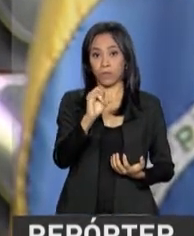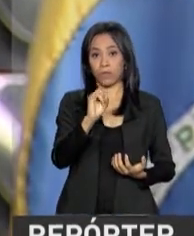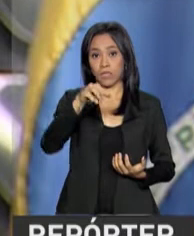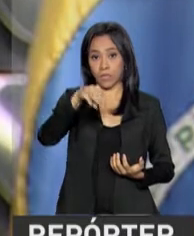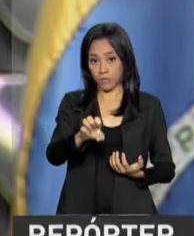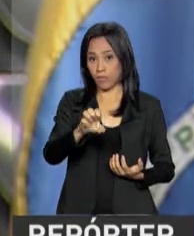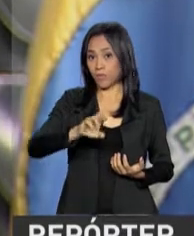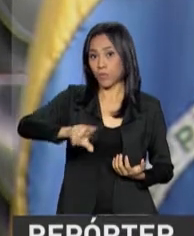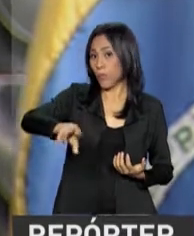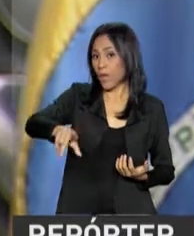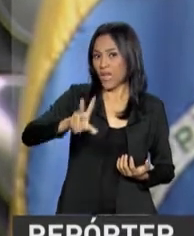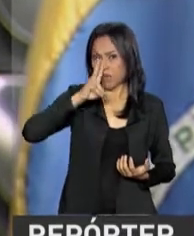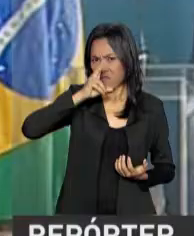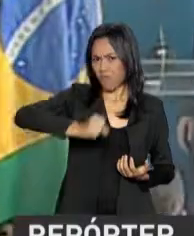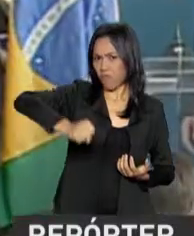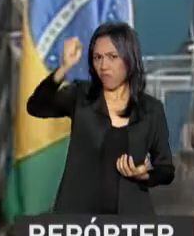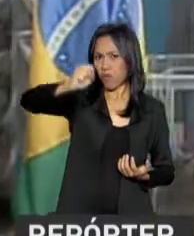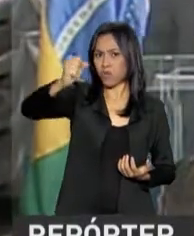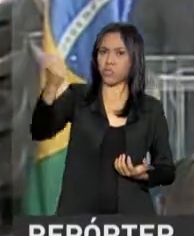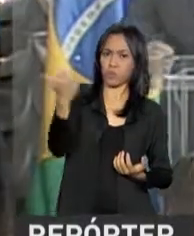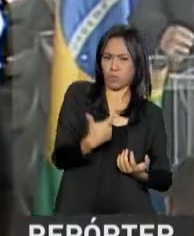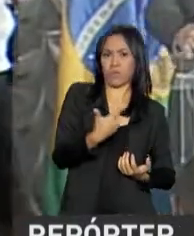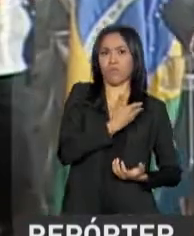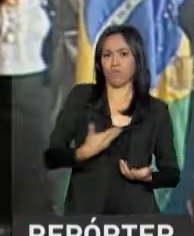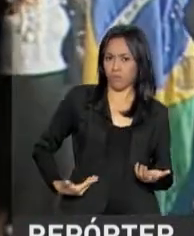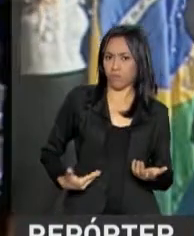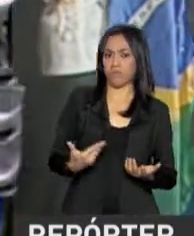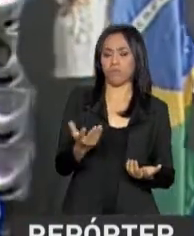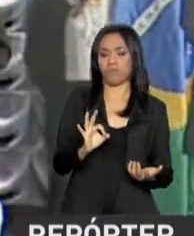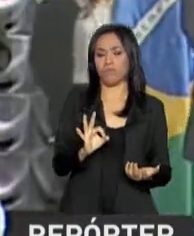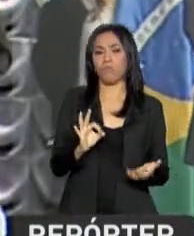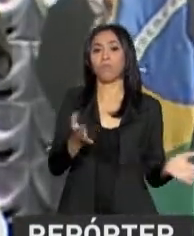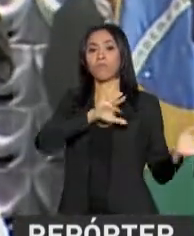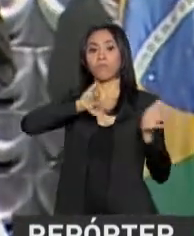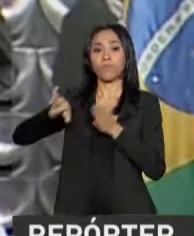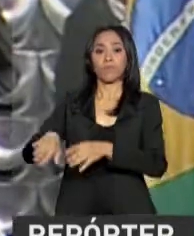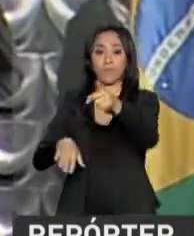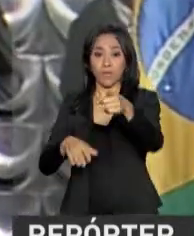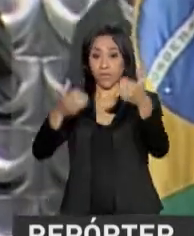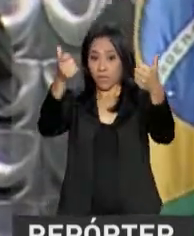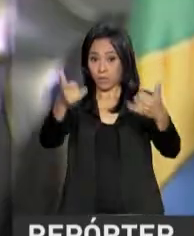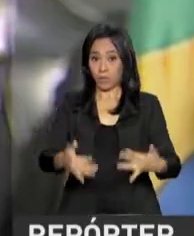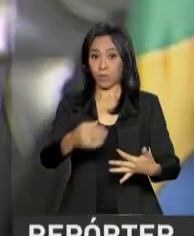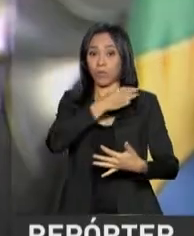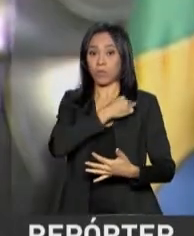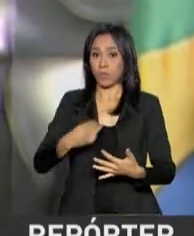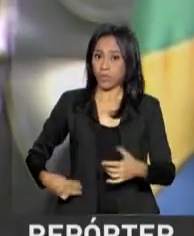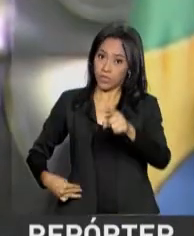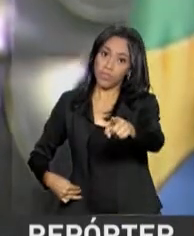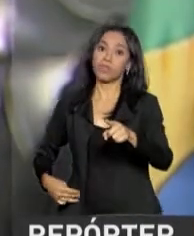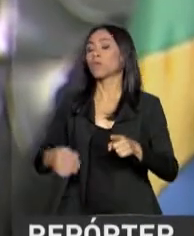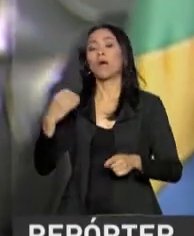não será mais forte que o estado brasileiro já o ministro da segurança pública raul jungmann destacou a importância da universalização